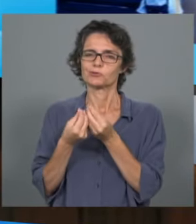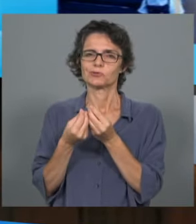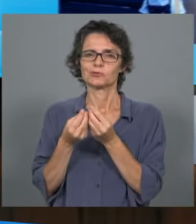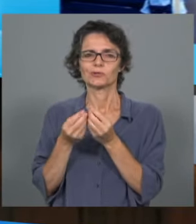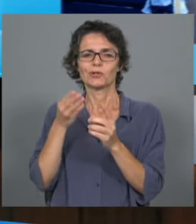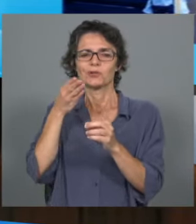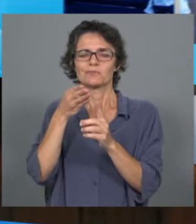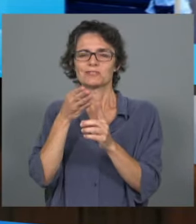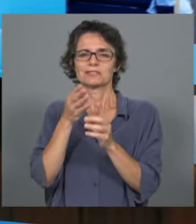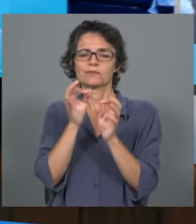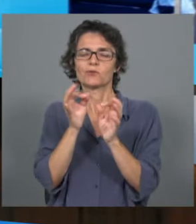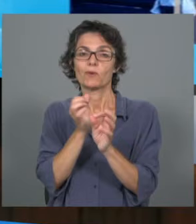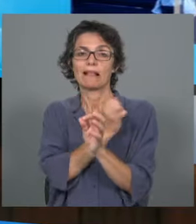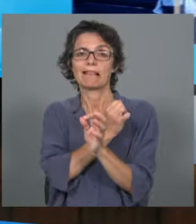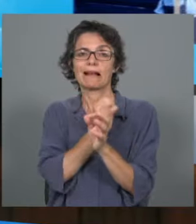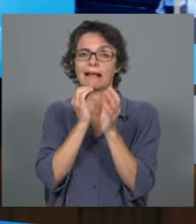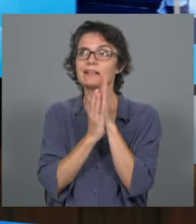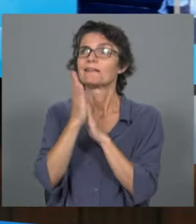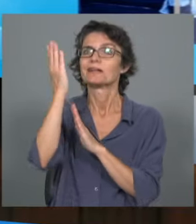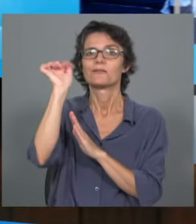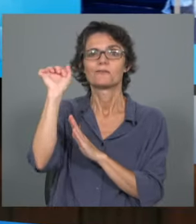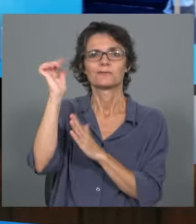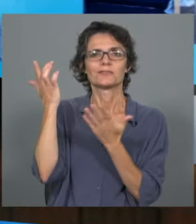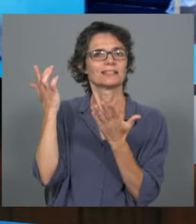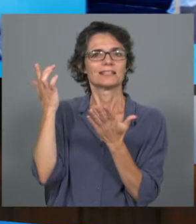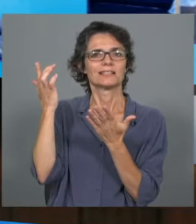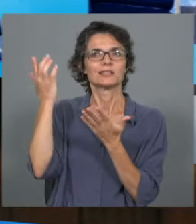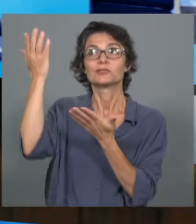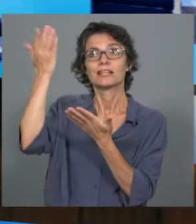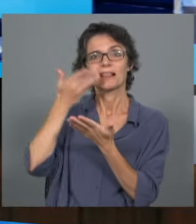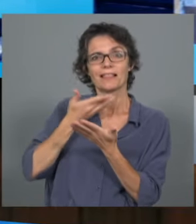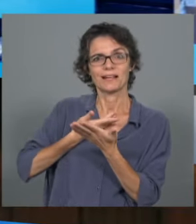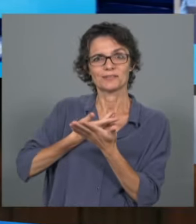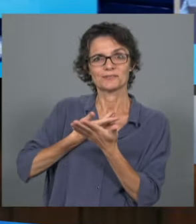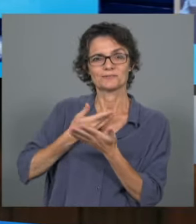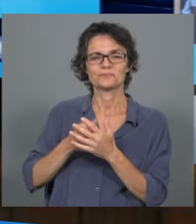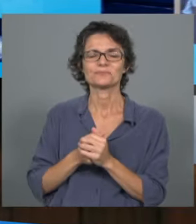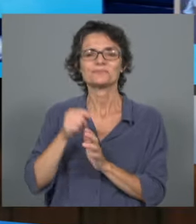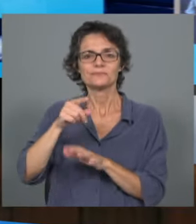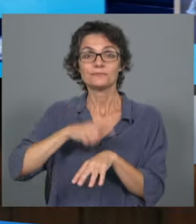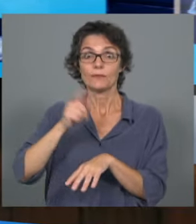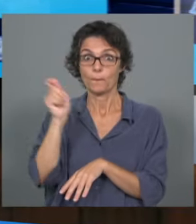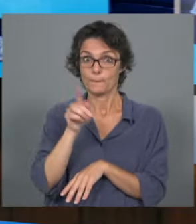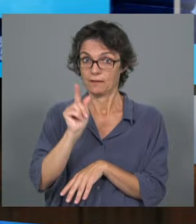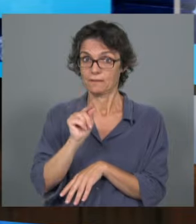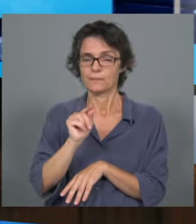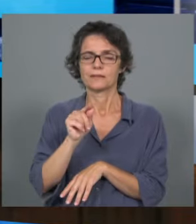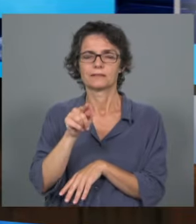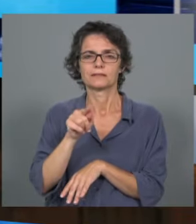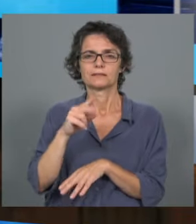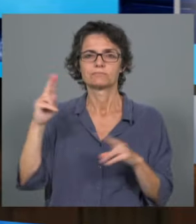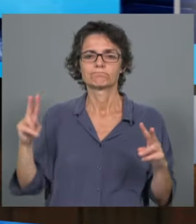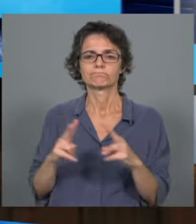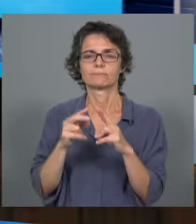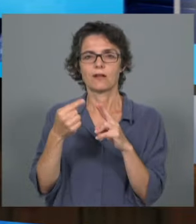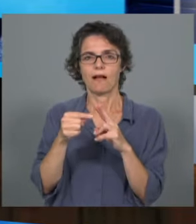e uma casa de Deus oferecida à humanidade. E é também durante este mês que decorre o encontro, se